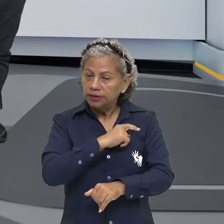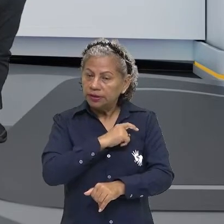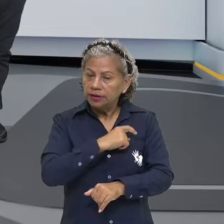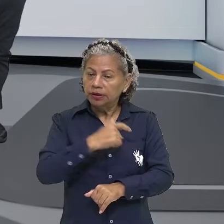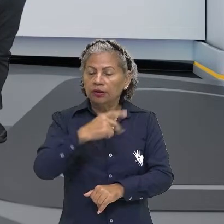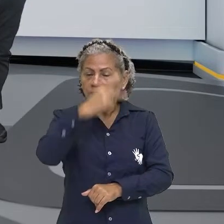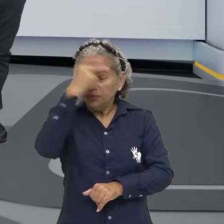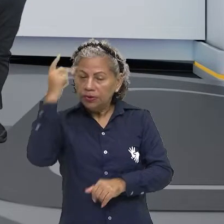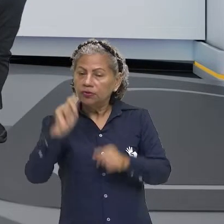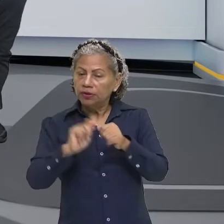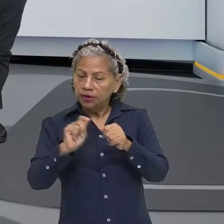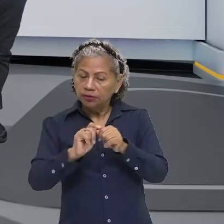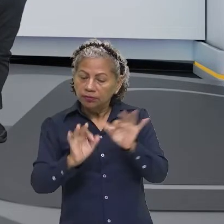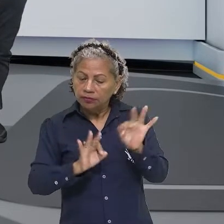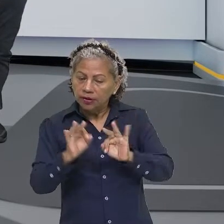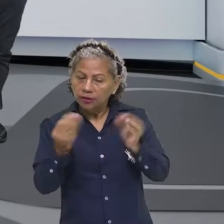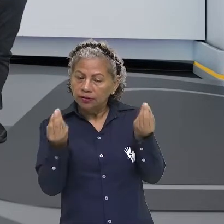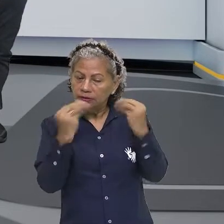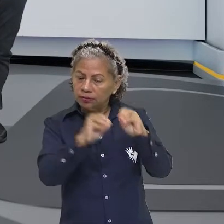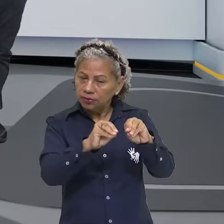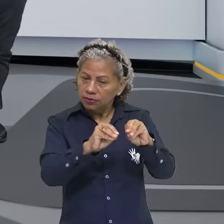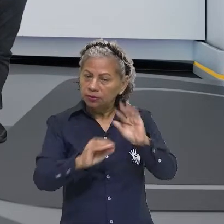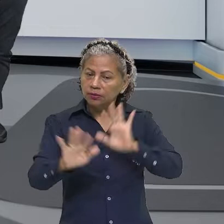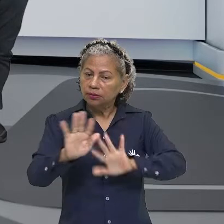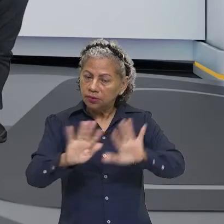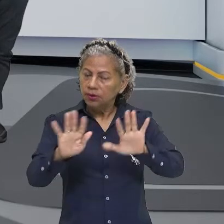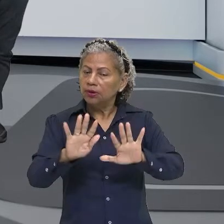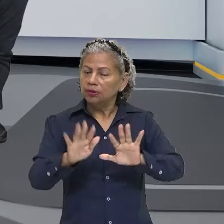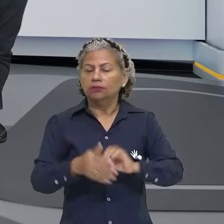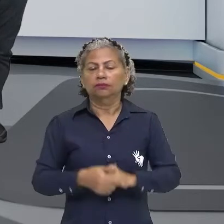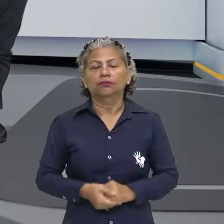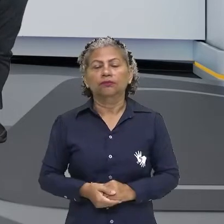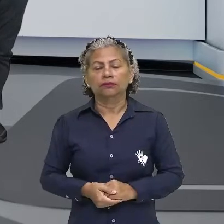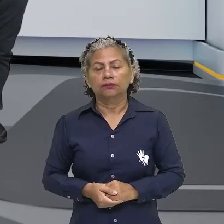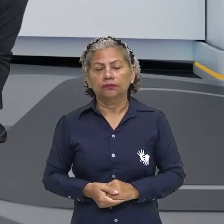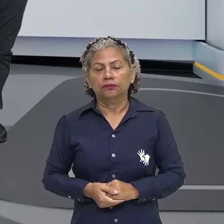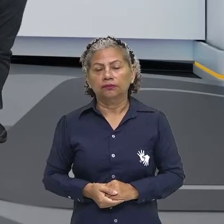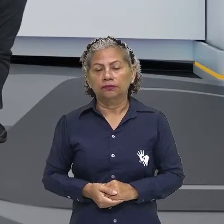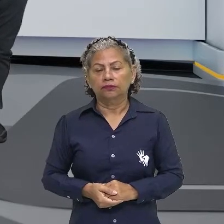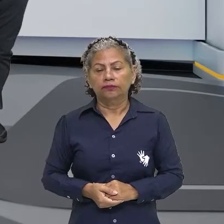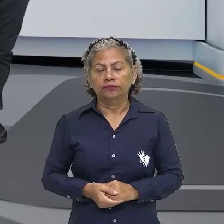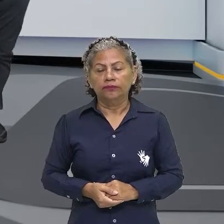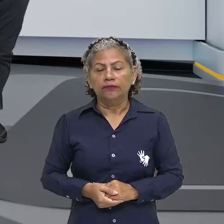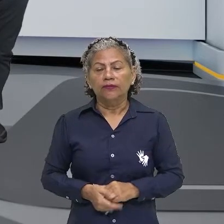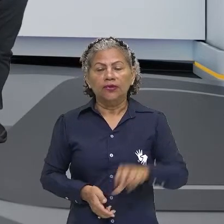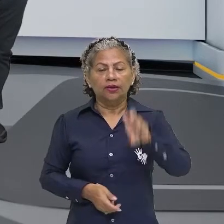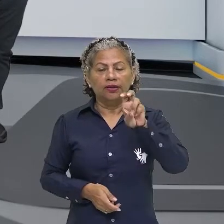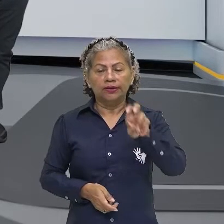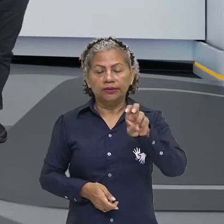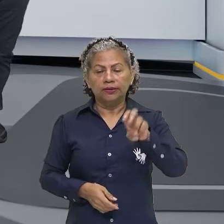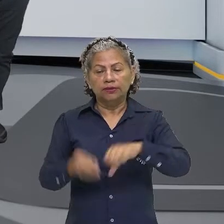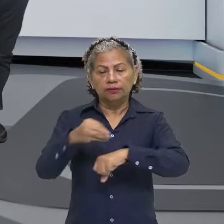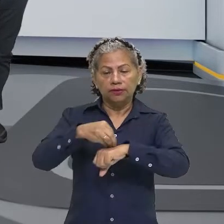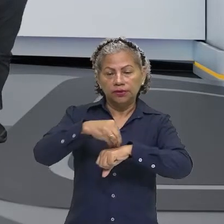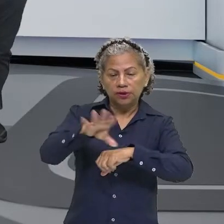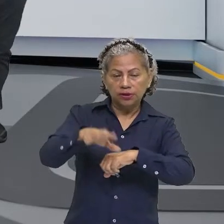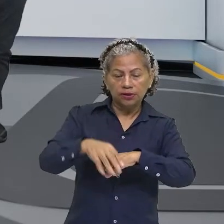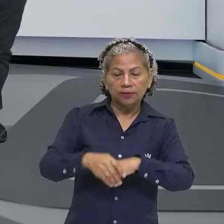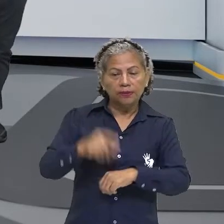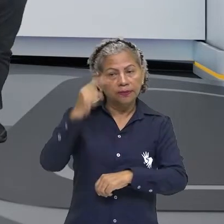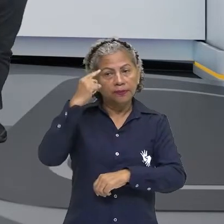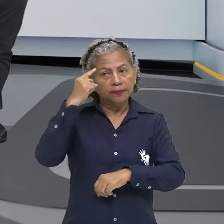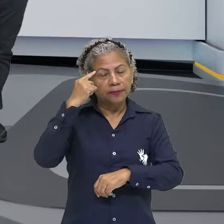gente? Dica 5. Temos de pensar com cuidado e com cautela em tudo